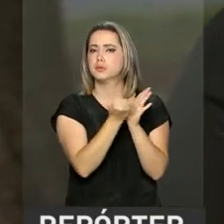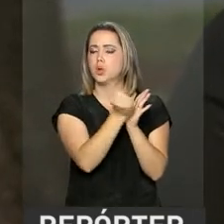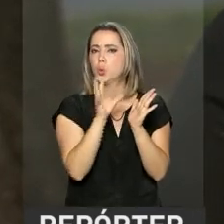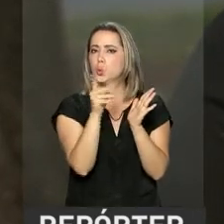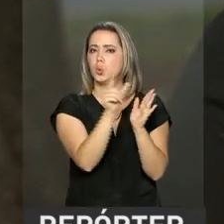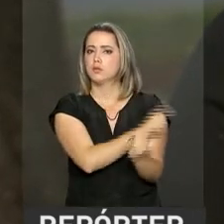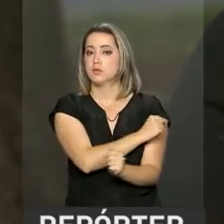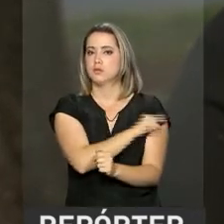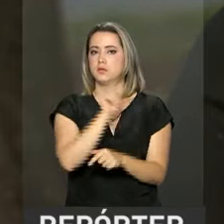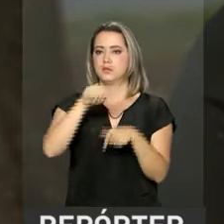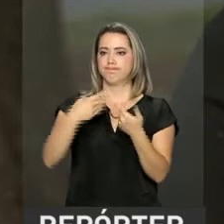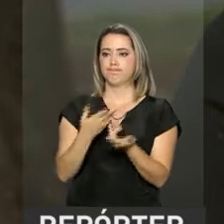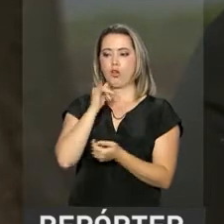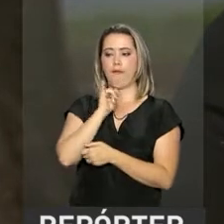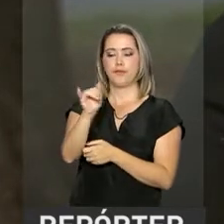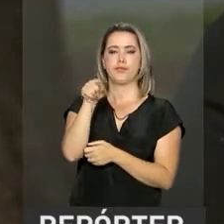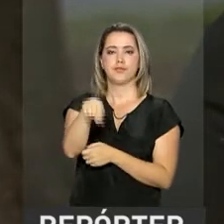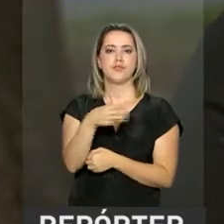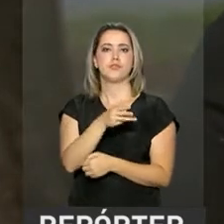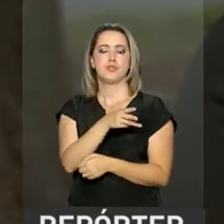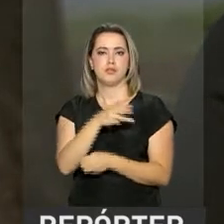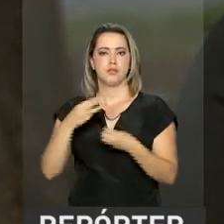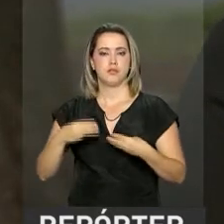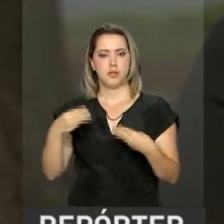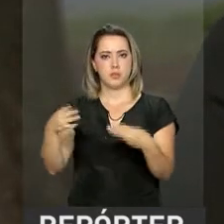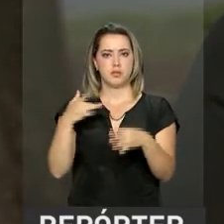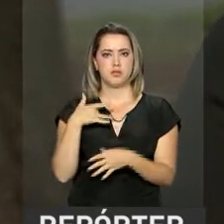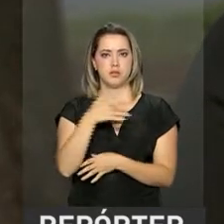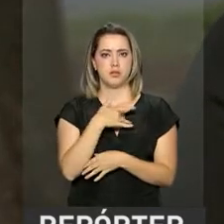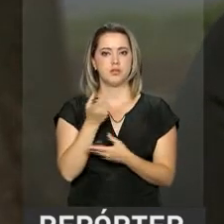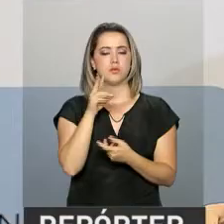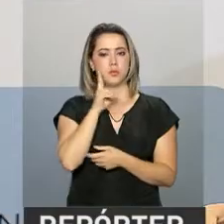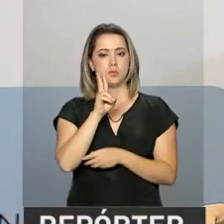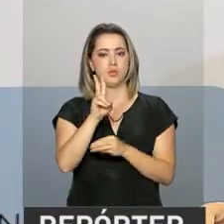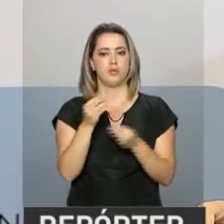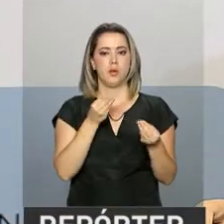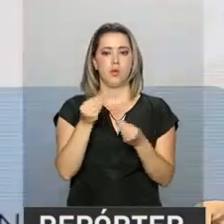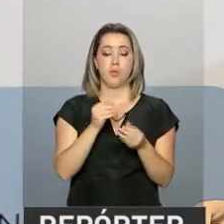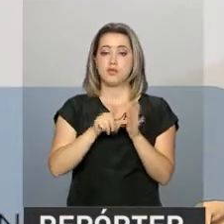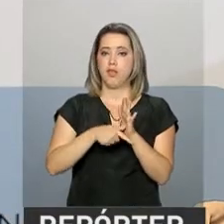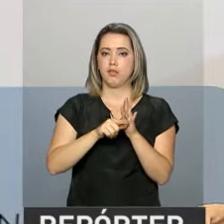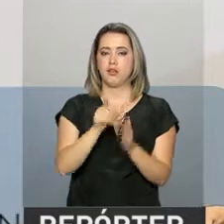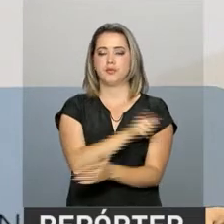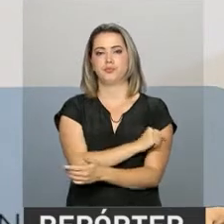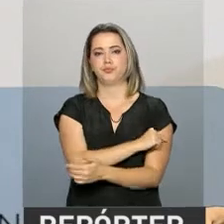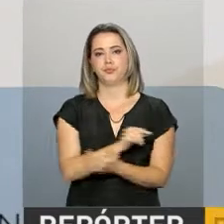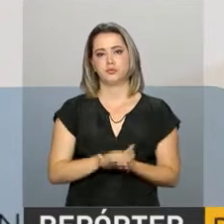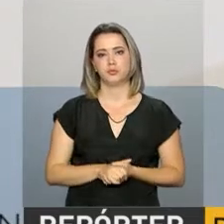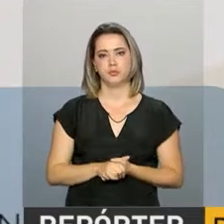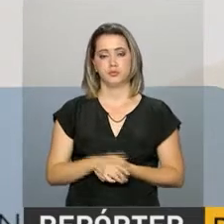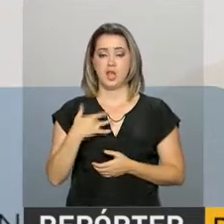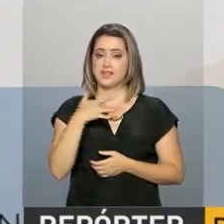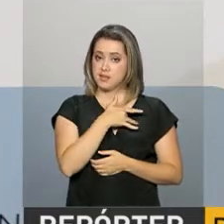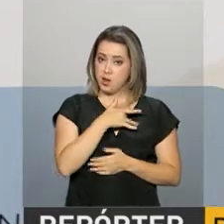com a rede de saúde que vai até o aluno para atualizar as doses em atraso só da escola vai fazer grande diferença